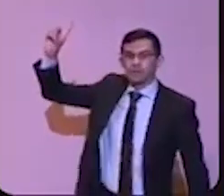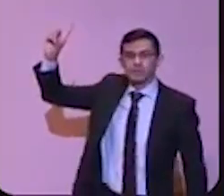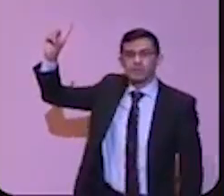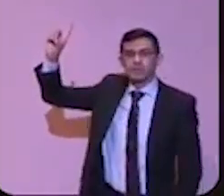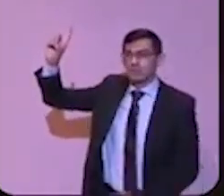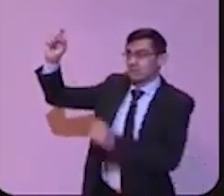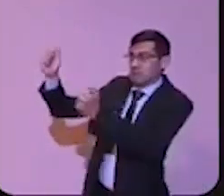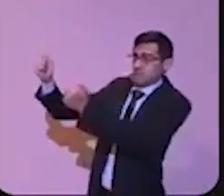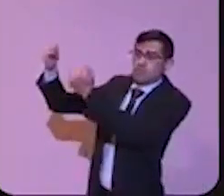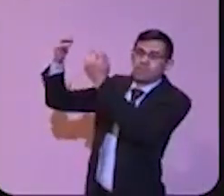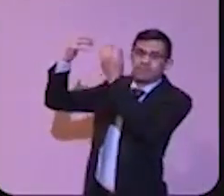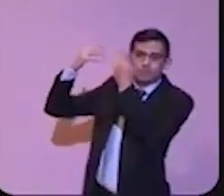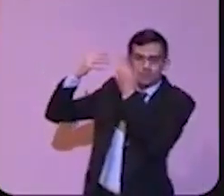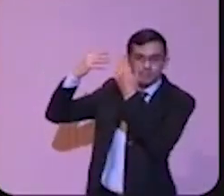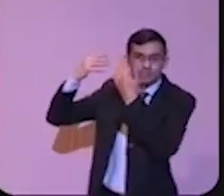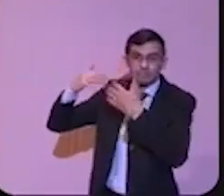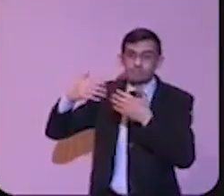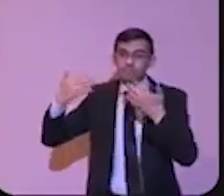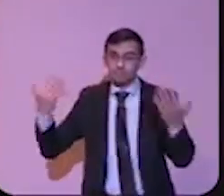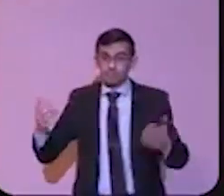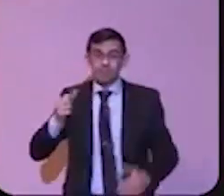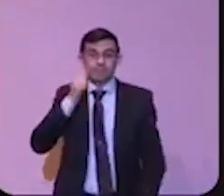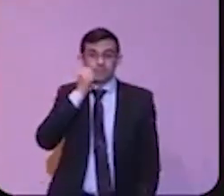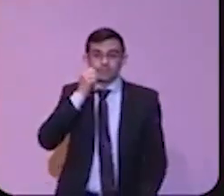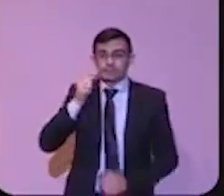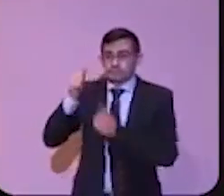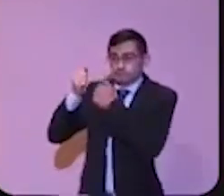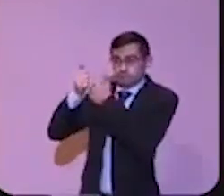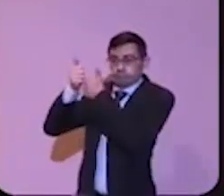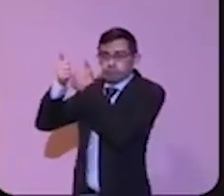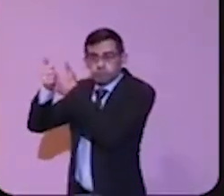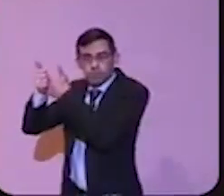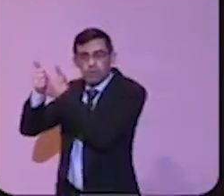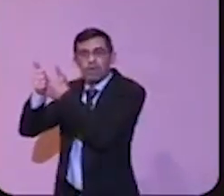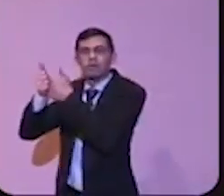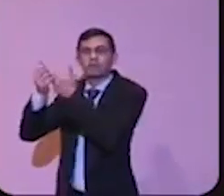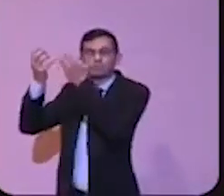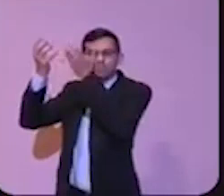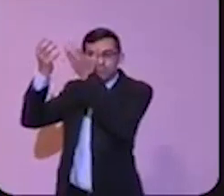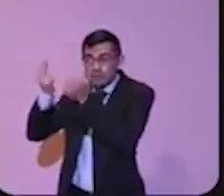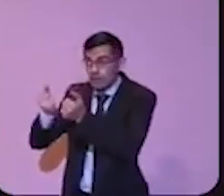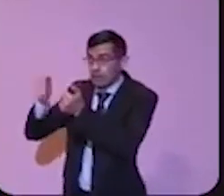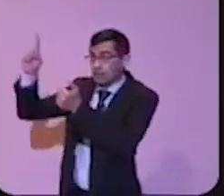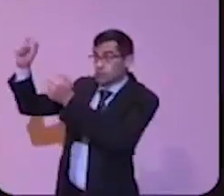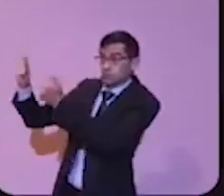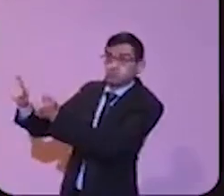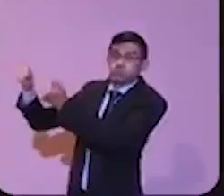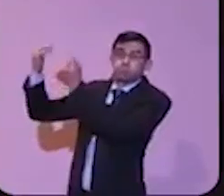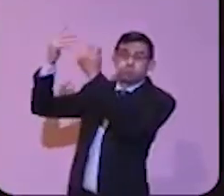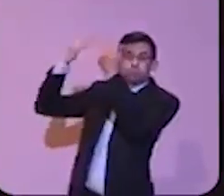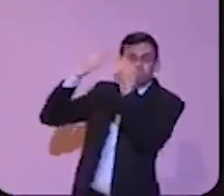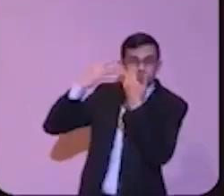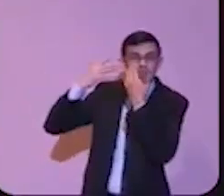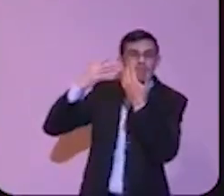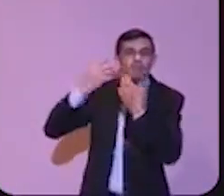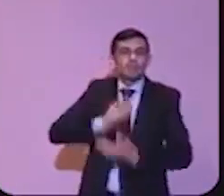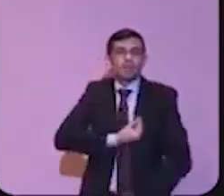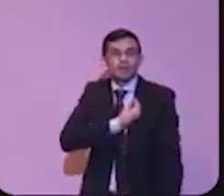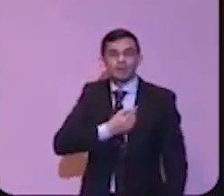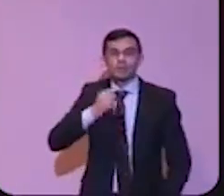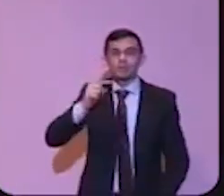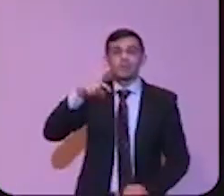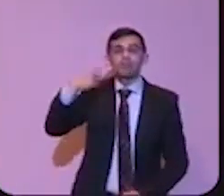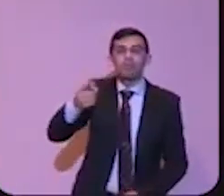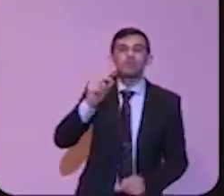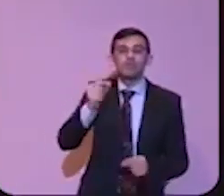seu favor. Então é assim que ela se aproxima. E ela recebe a bênção de Deus na sua vida e